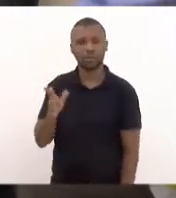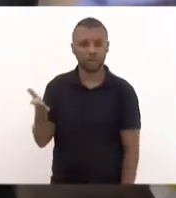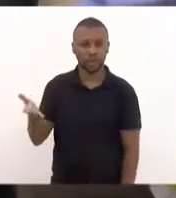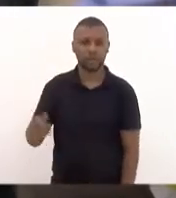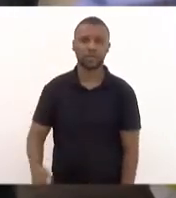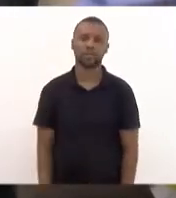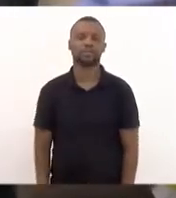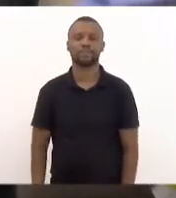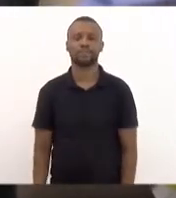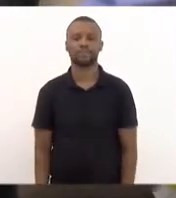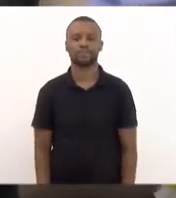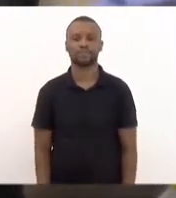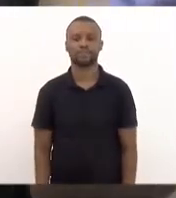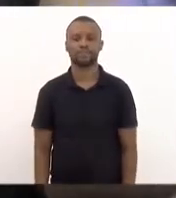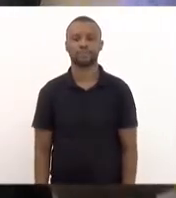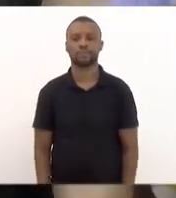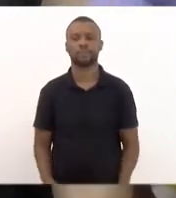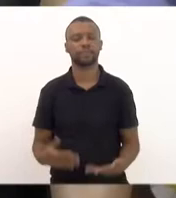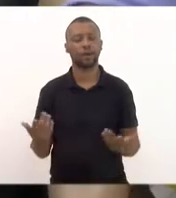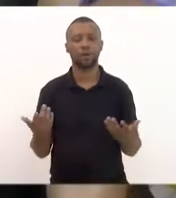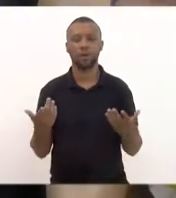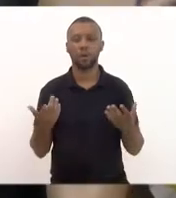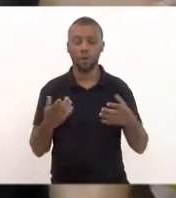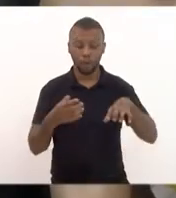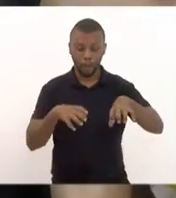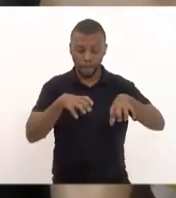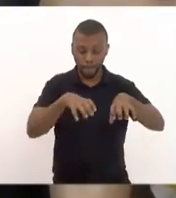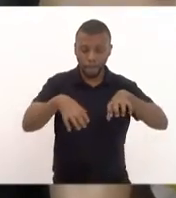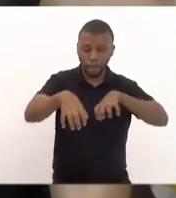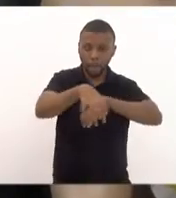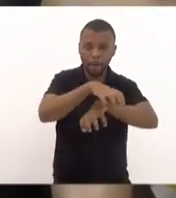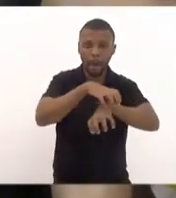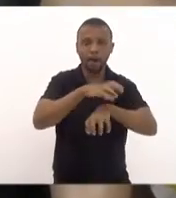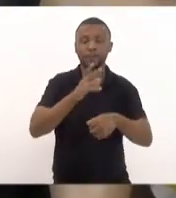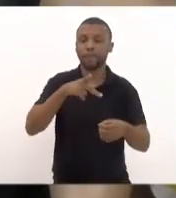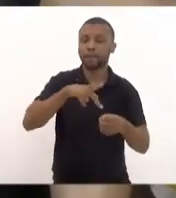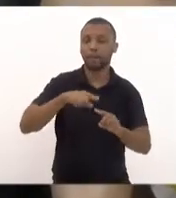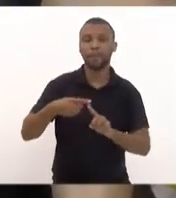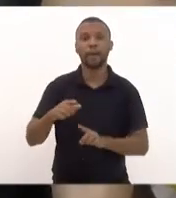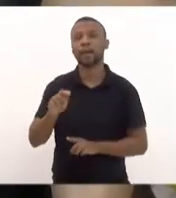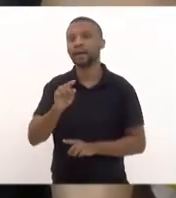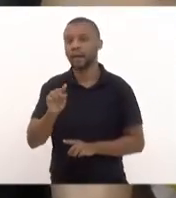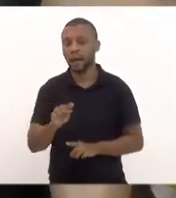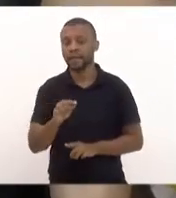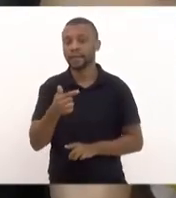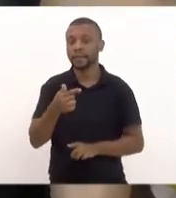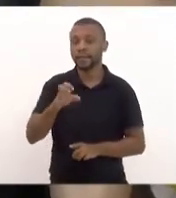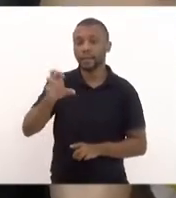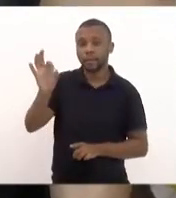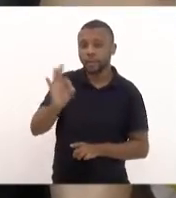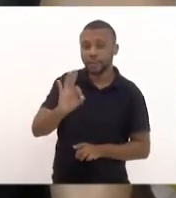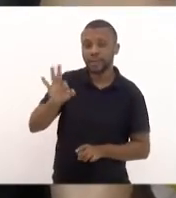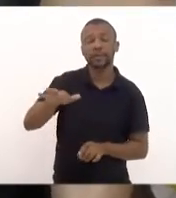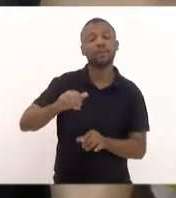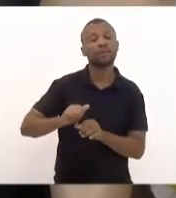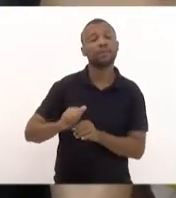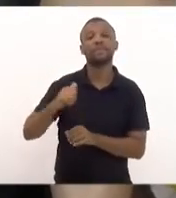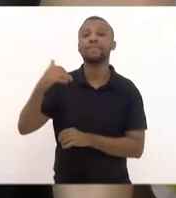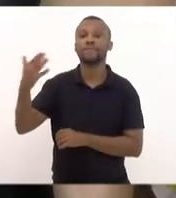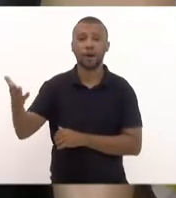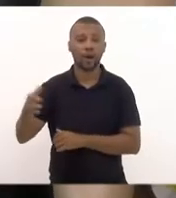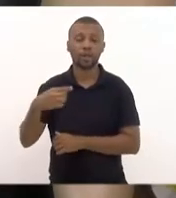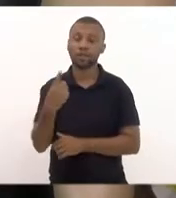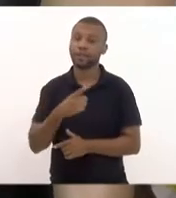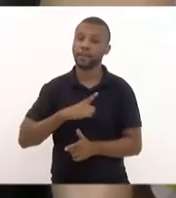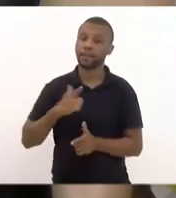já fechou. O complexo petróleo e gás, 75% dos fornecedores estão fora daqui. Uhum. É, nós estamos agora com esse problema